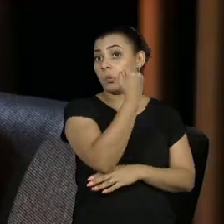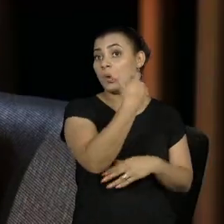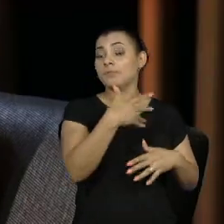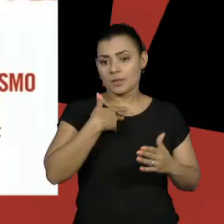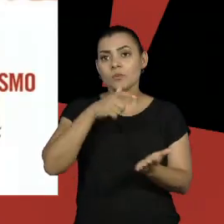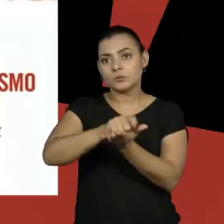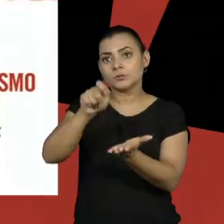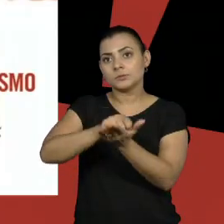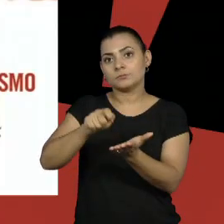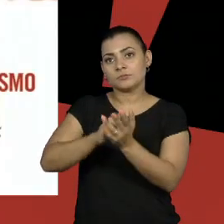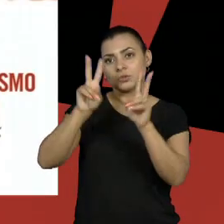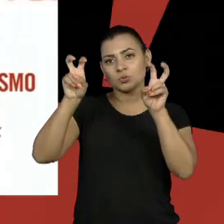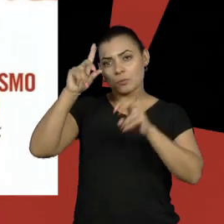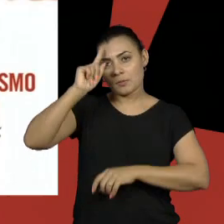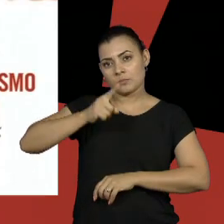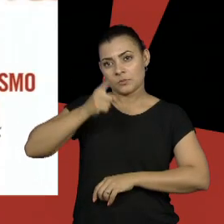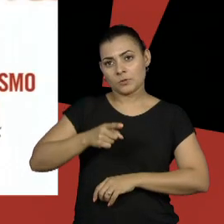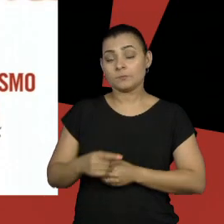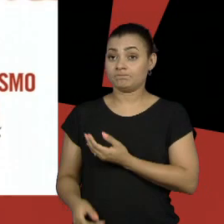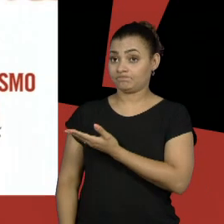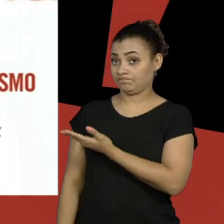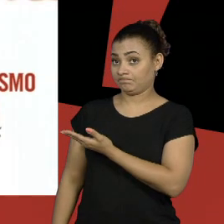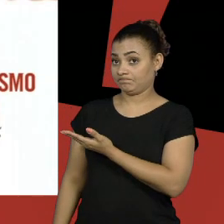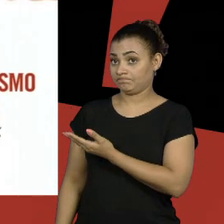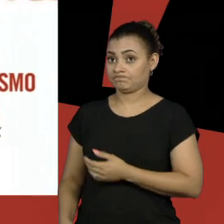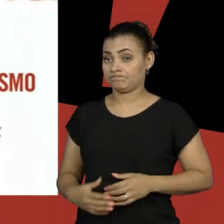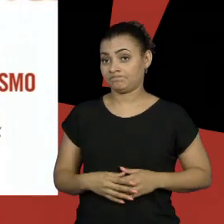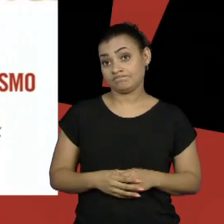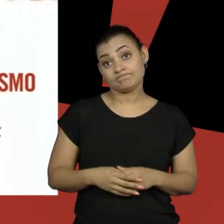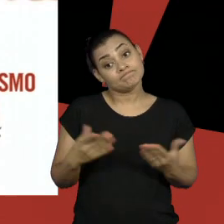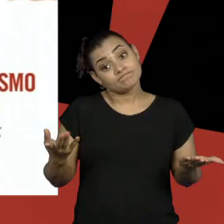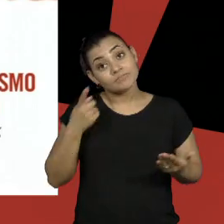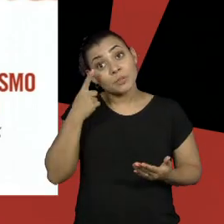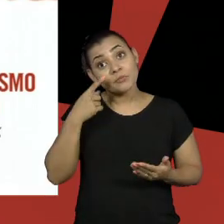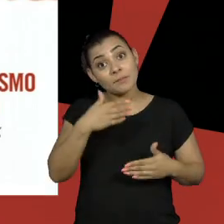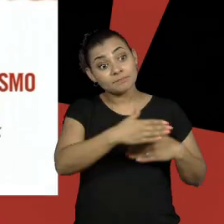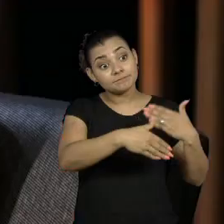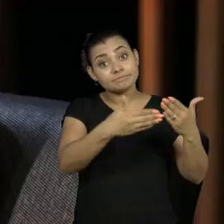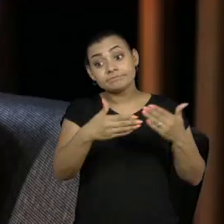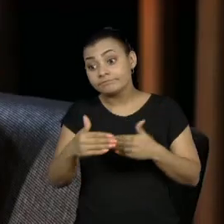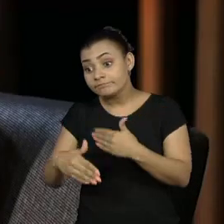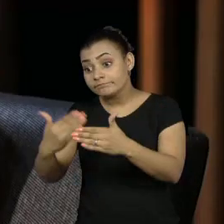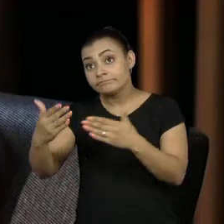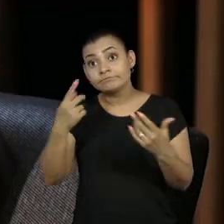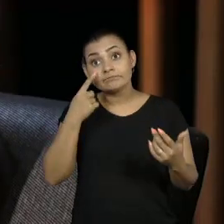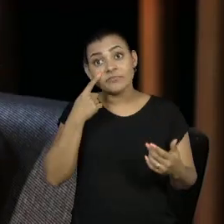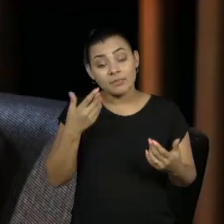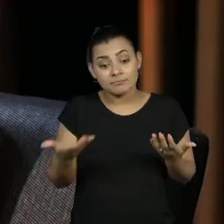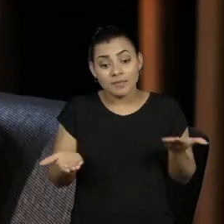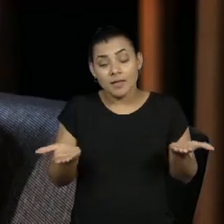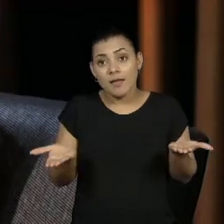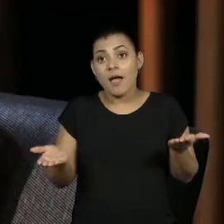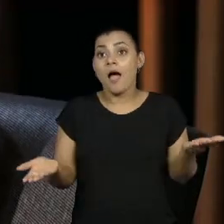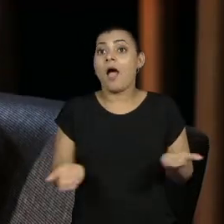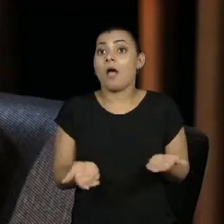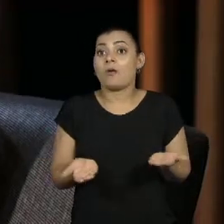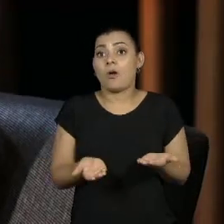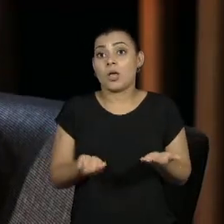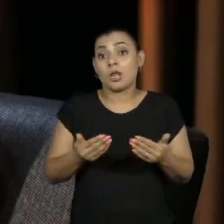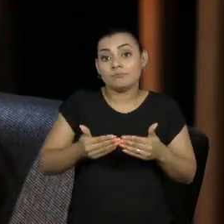trato no meu livro sobre o autoritarismo e vamos ver eu tenho que ficar agora temos aí um novo cenário para se montar